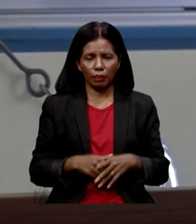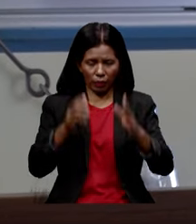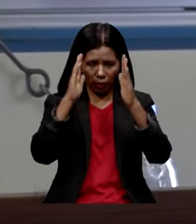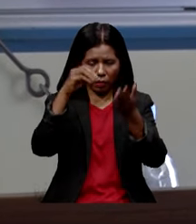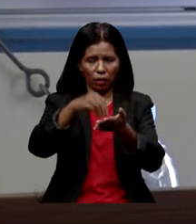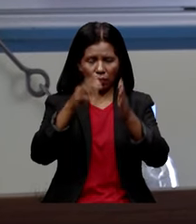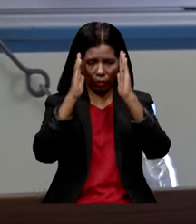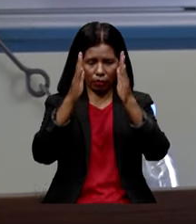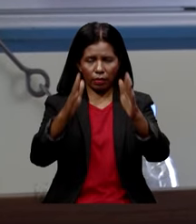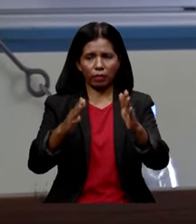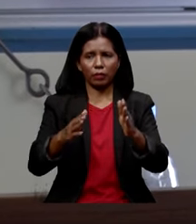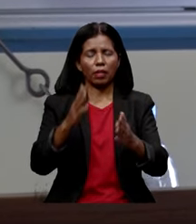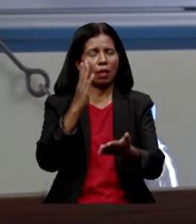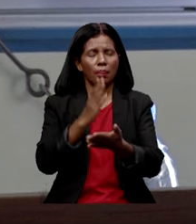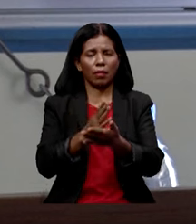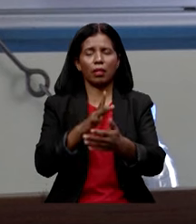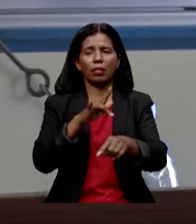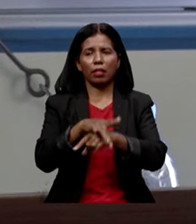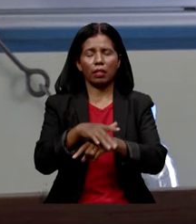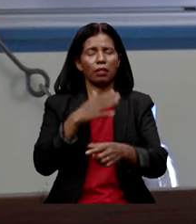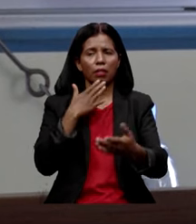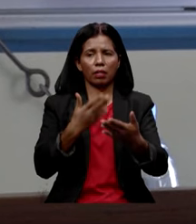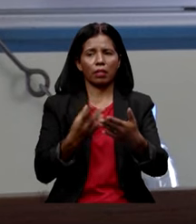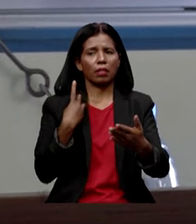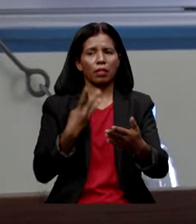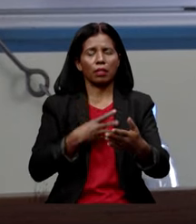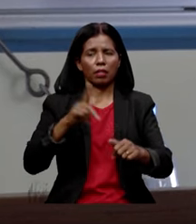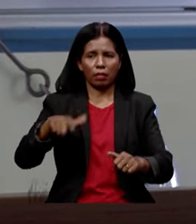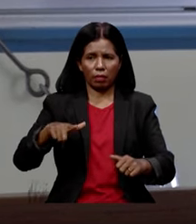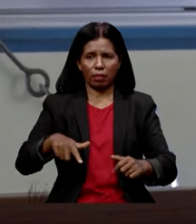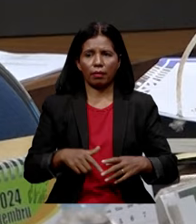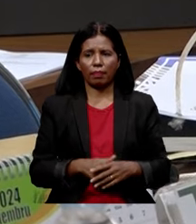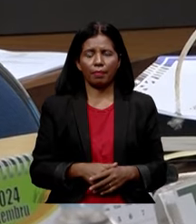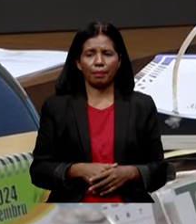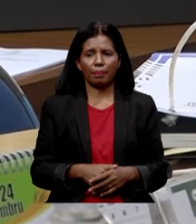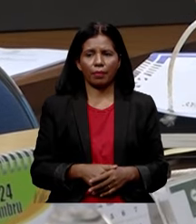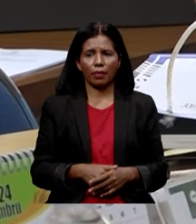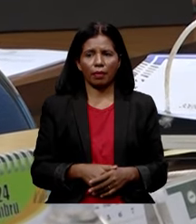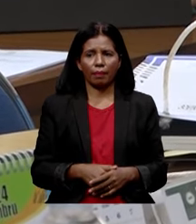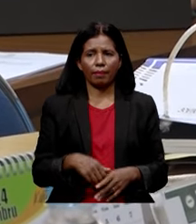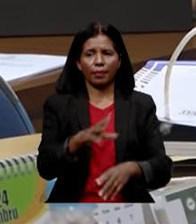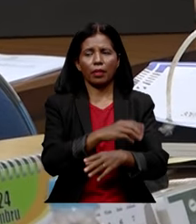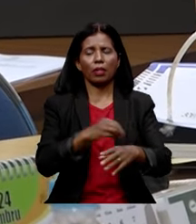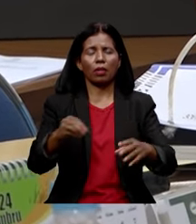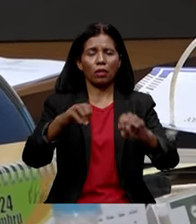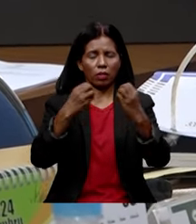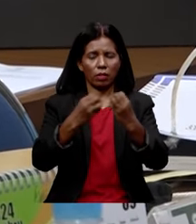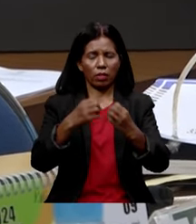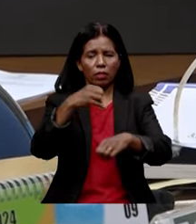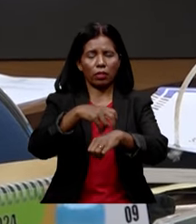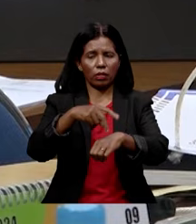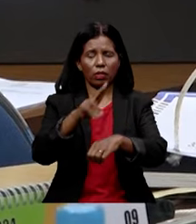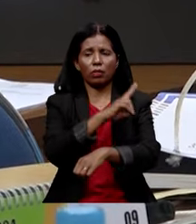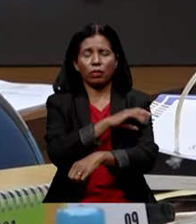ne para prevene cedo di agliu duke ita tarde. Antes, né, além de Telefang, Organização Internacional UNICEF,